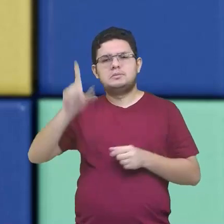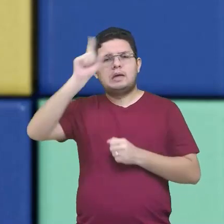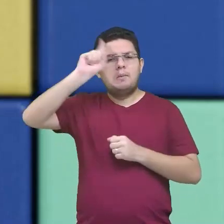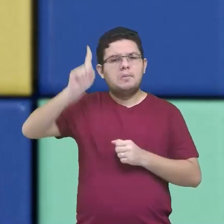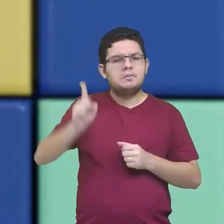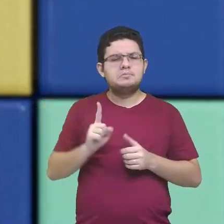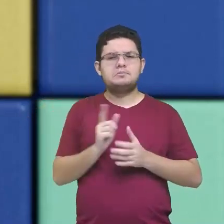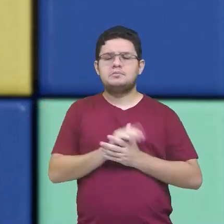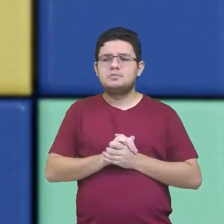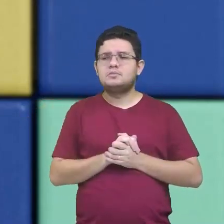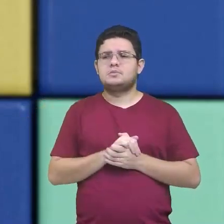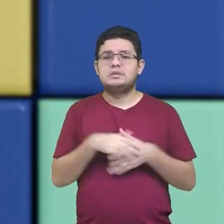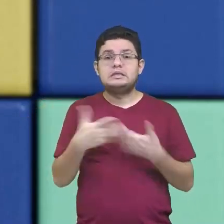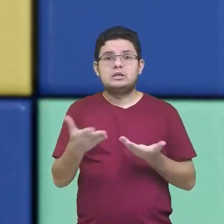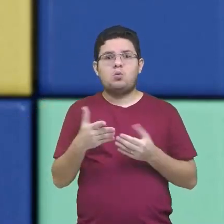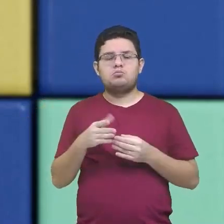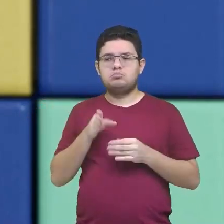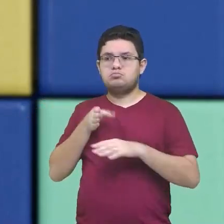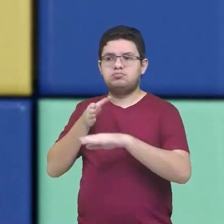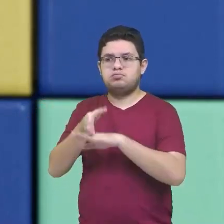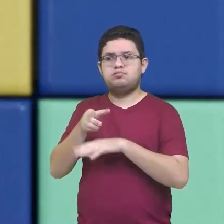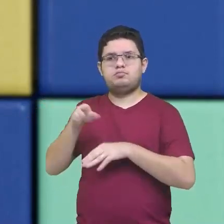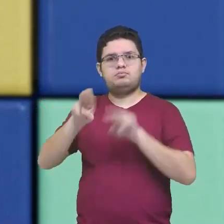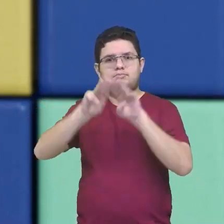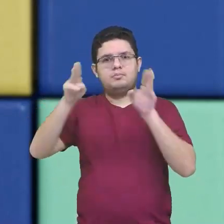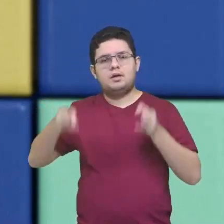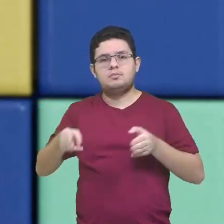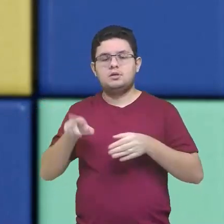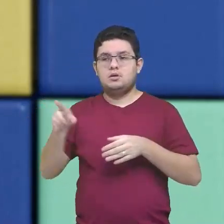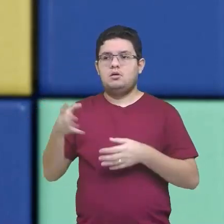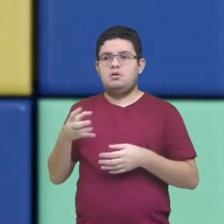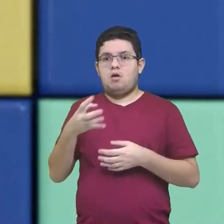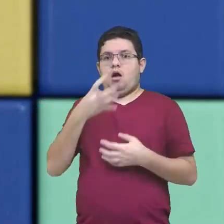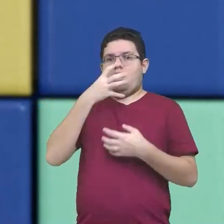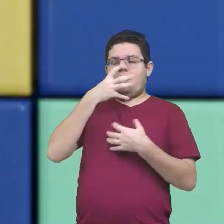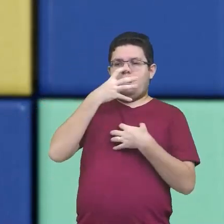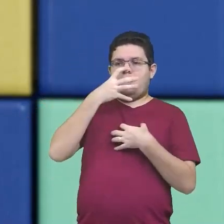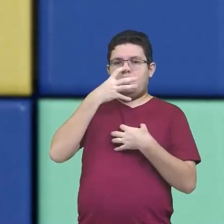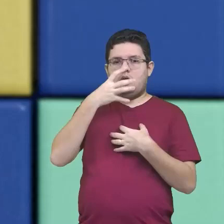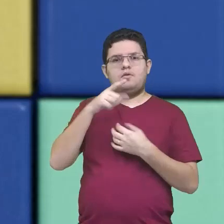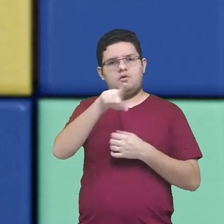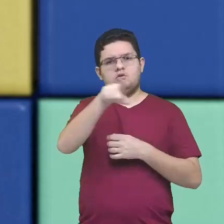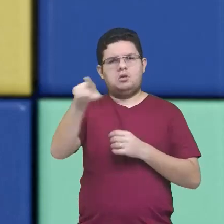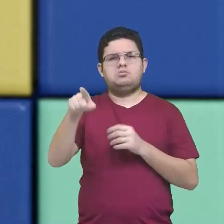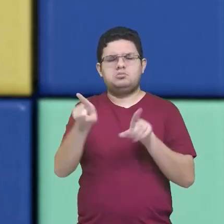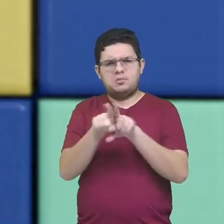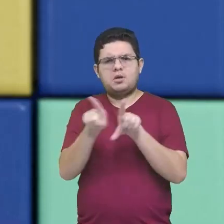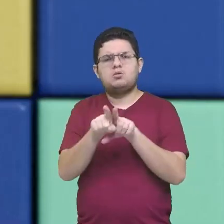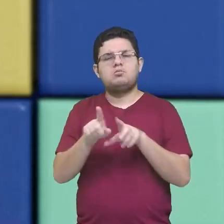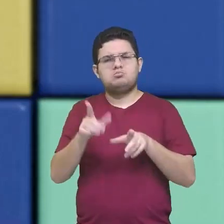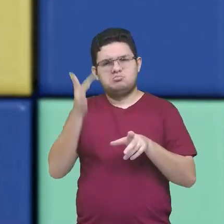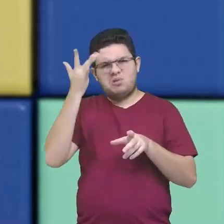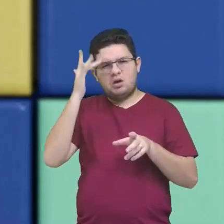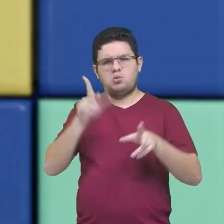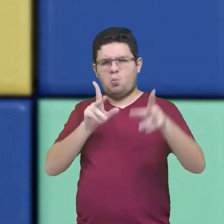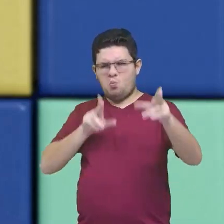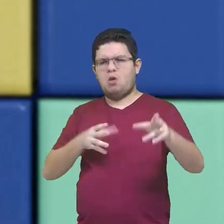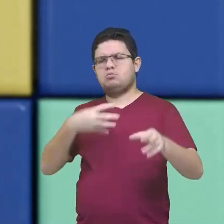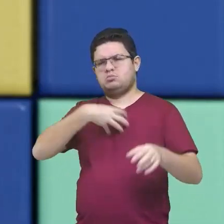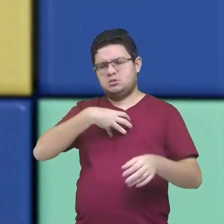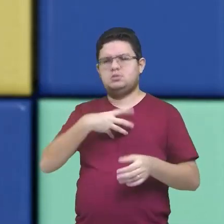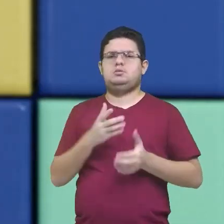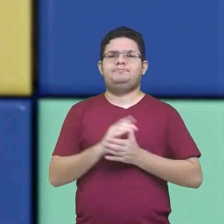tem como você não se encantar. Porque você normalmente vê essas obras, ler sobre